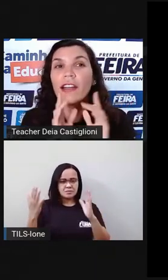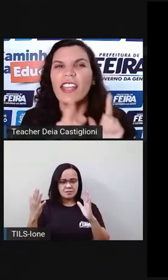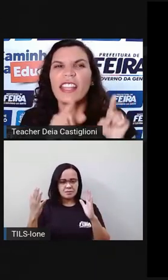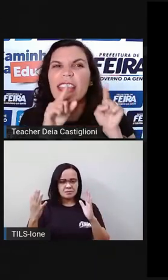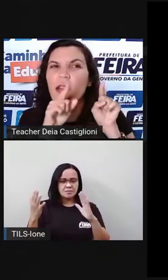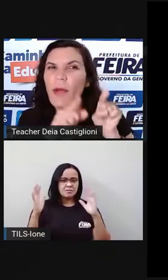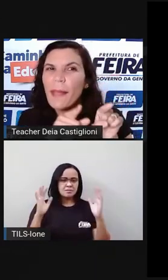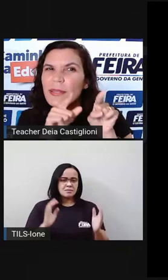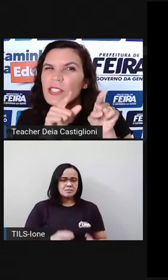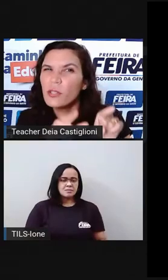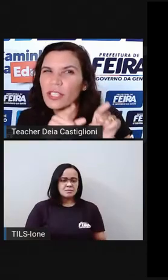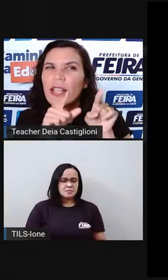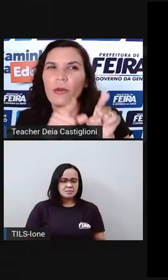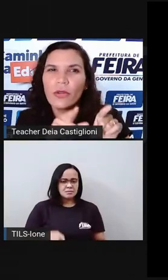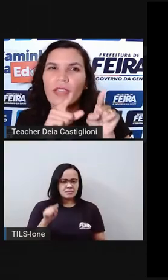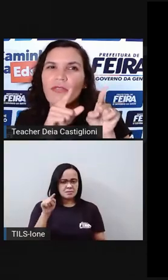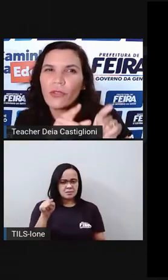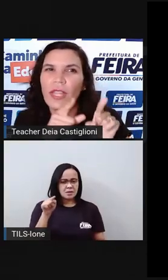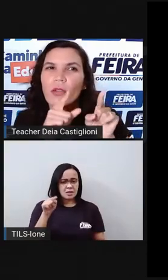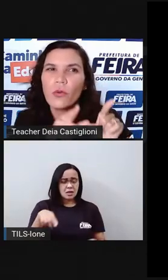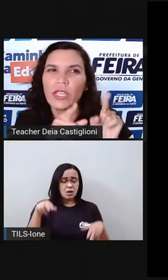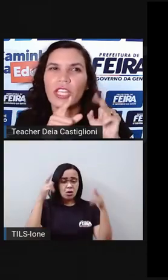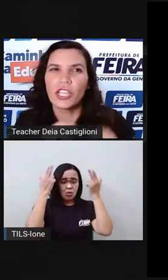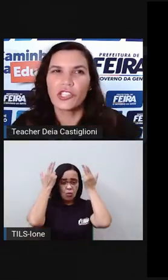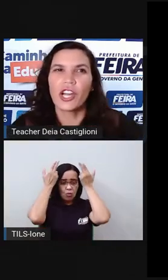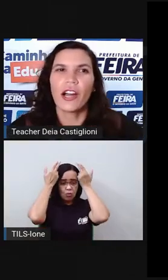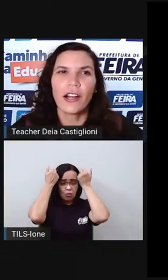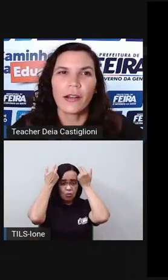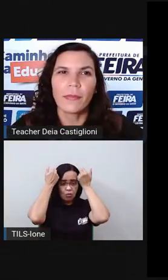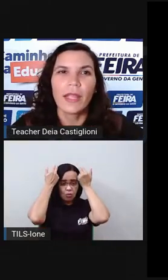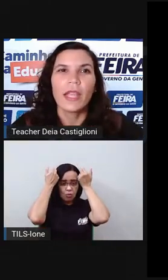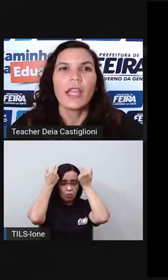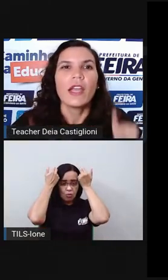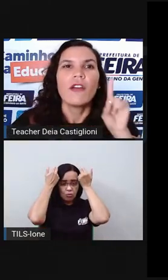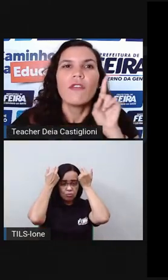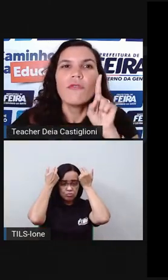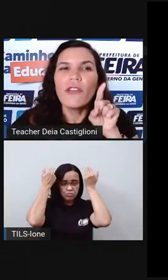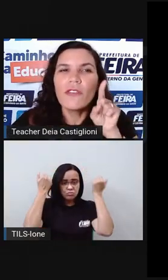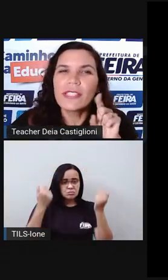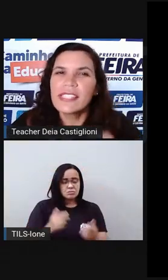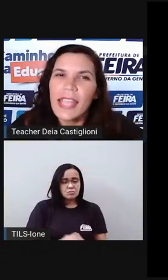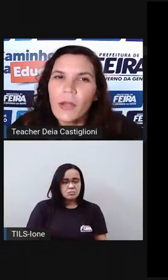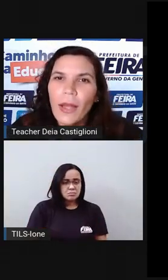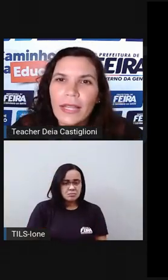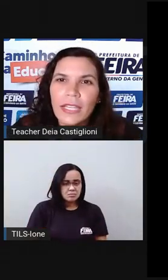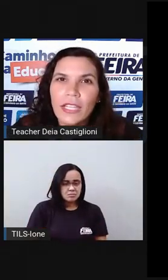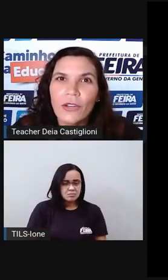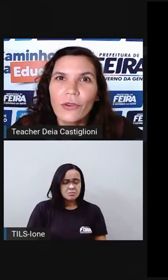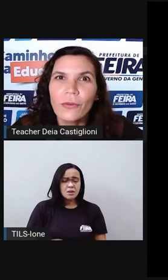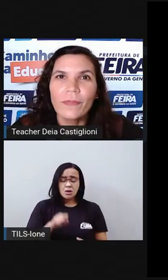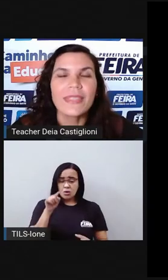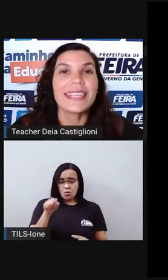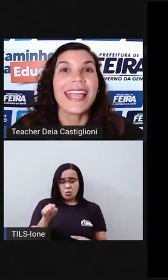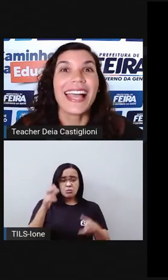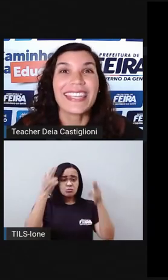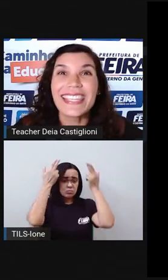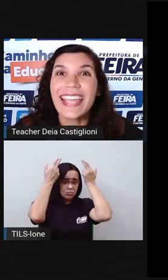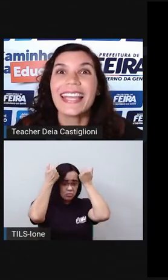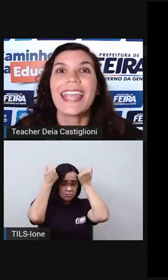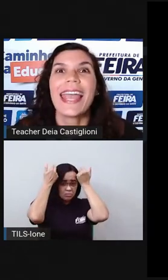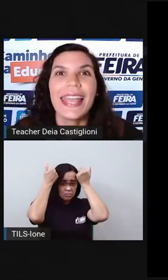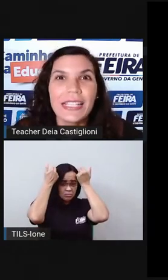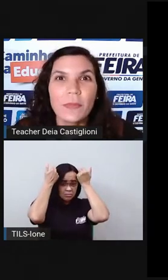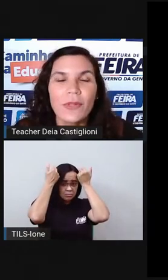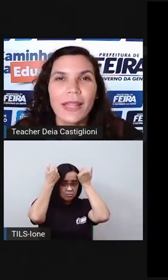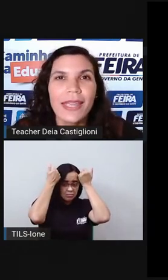jar? The rabbit took the cookie from the cookie jar. Foi você, coelhinho? E aí